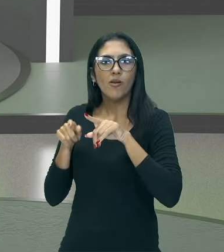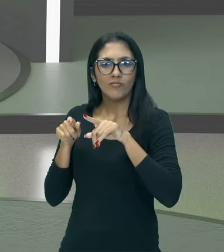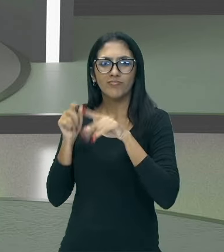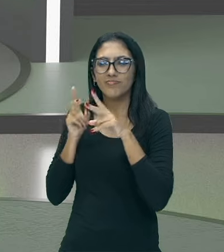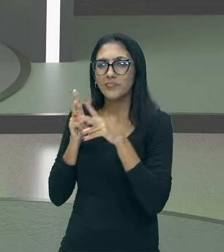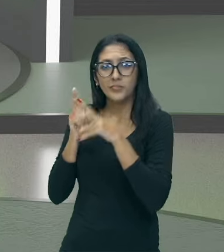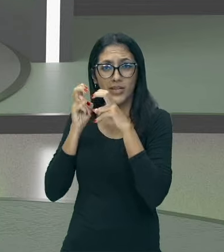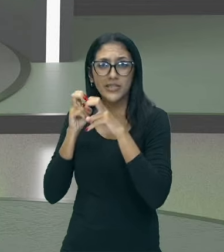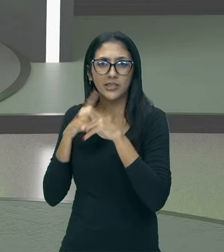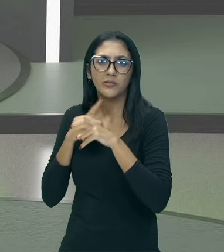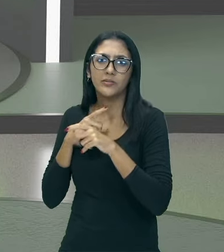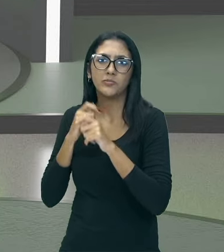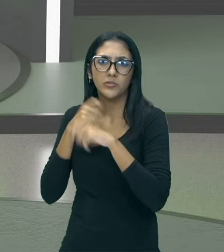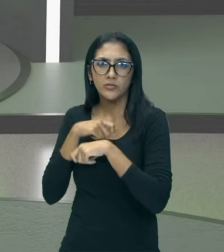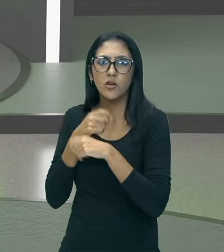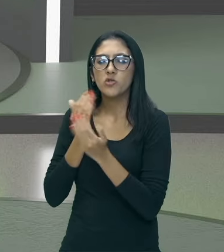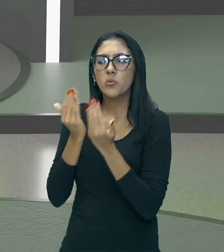essas